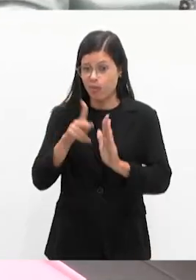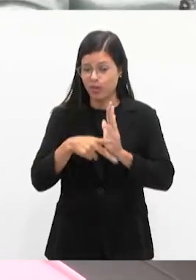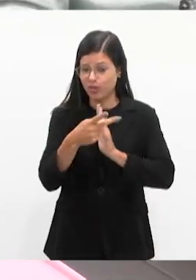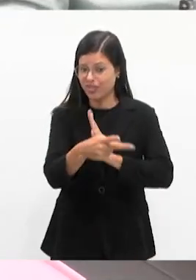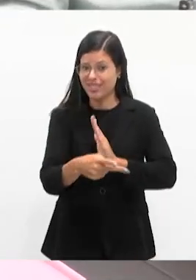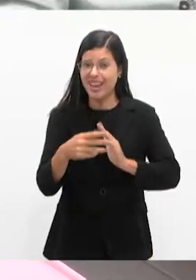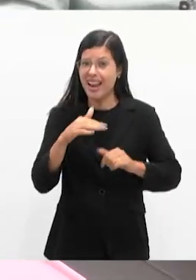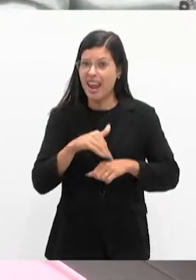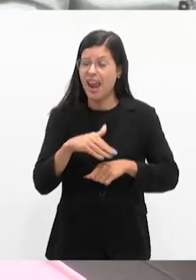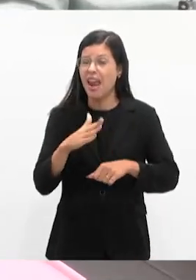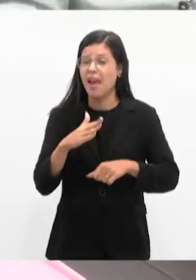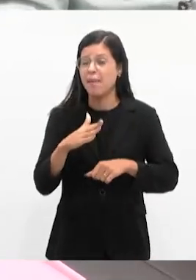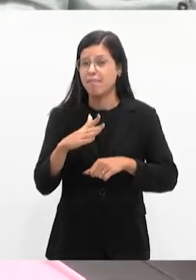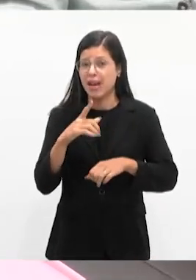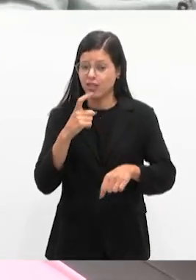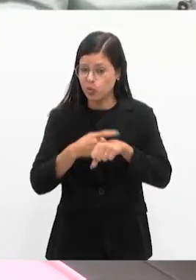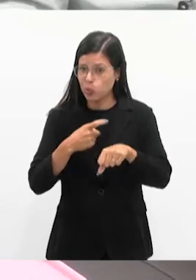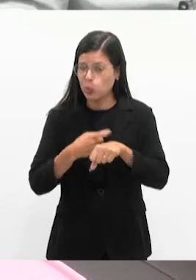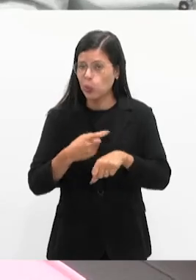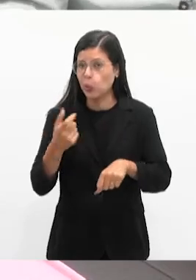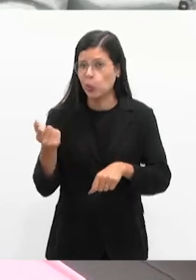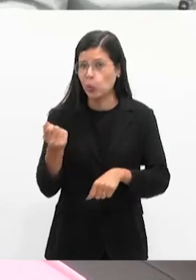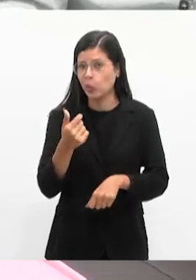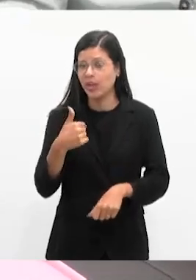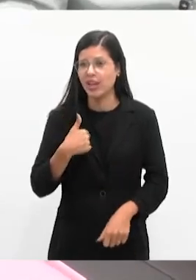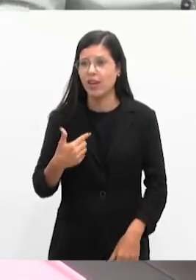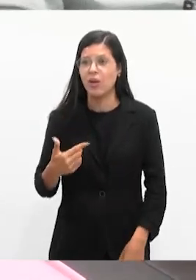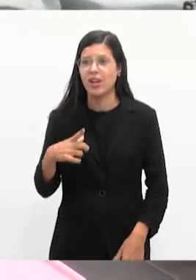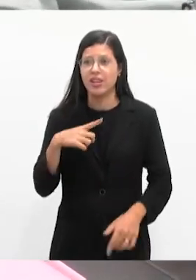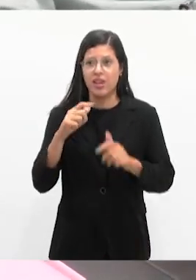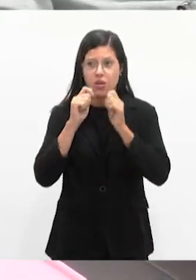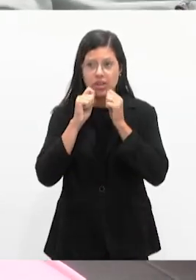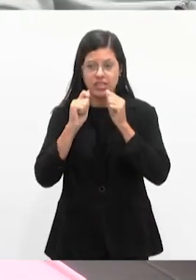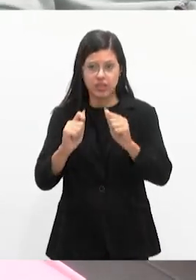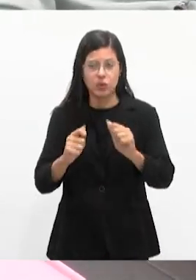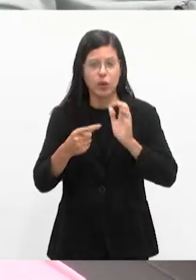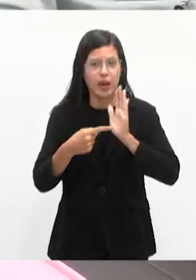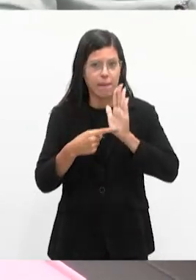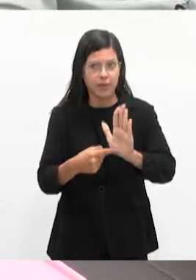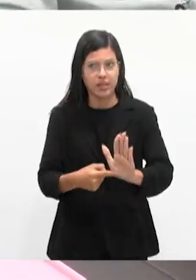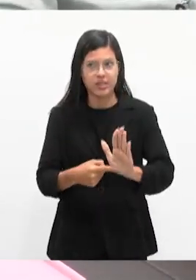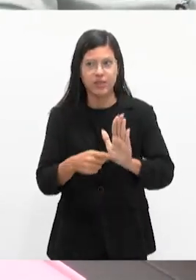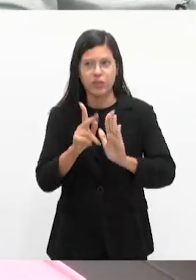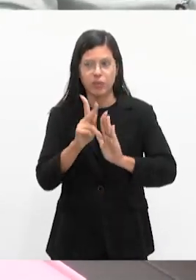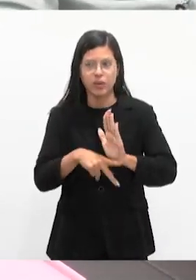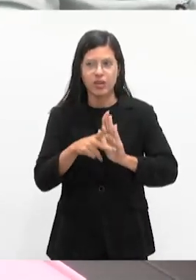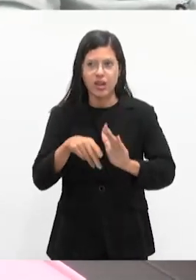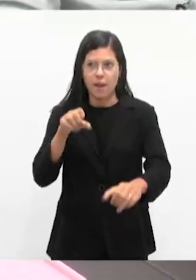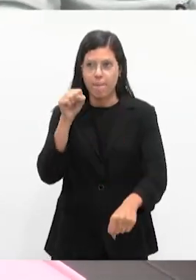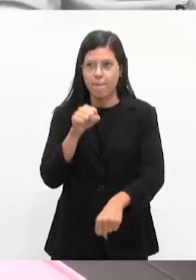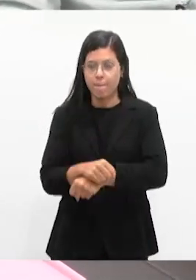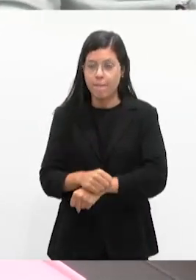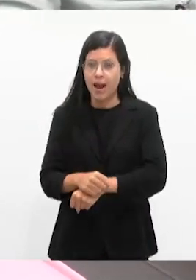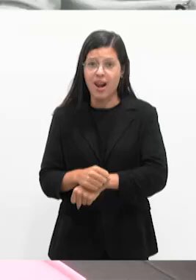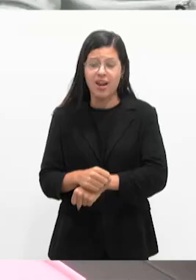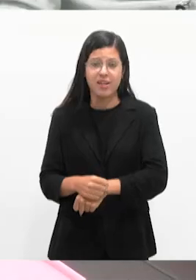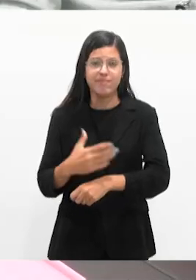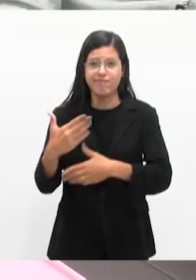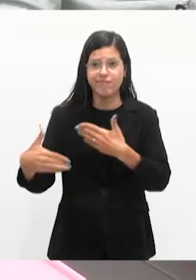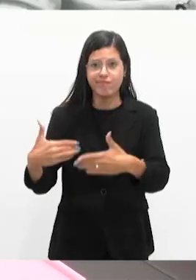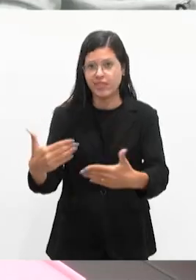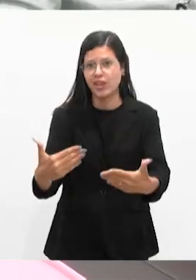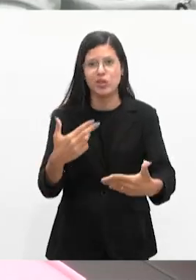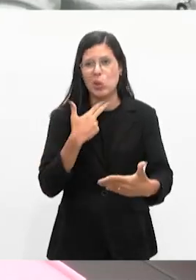ele tem um assessor radical, né, que apresenta um projeto Aí para de tramitar e a gente não pode apresentar